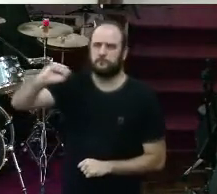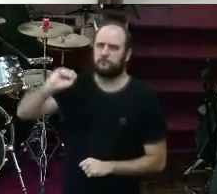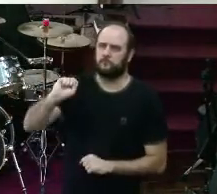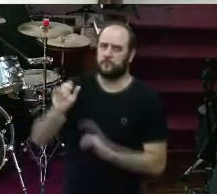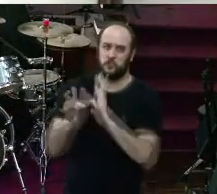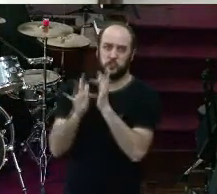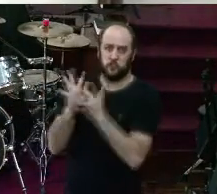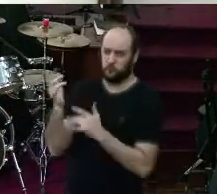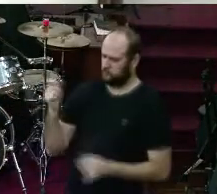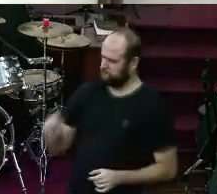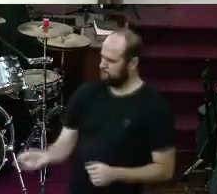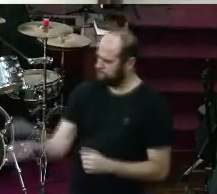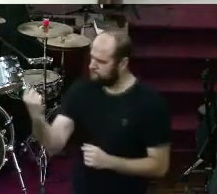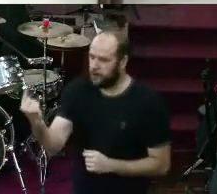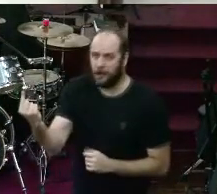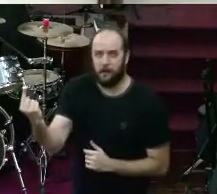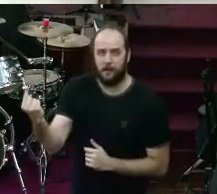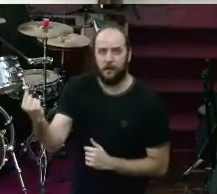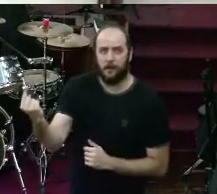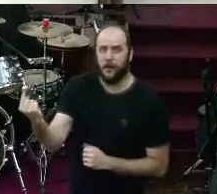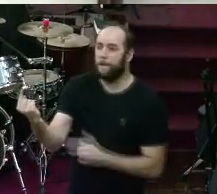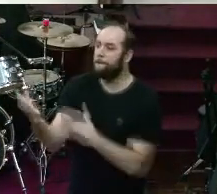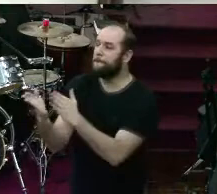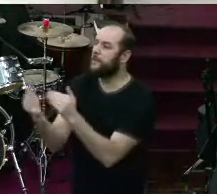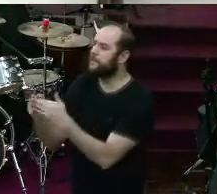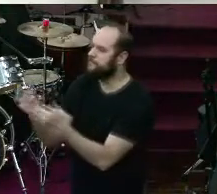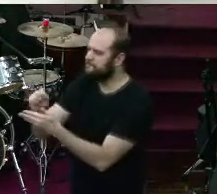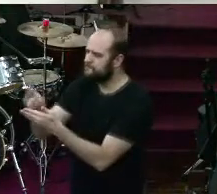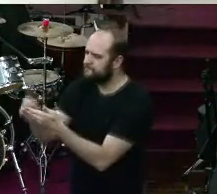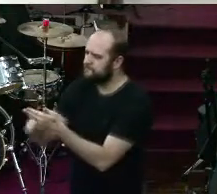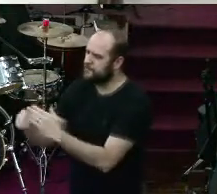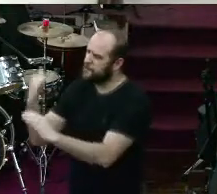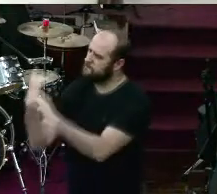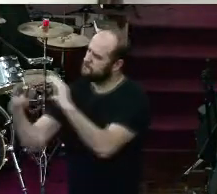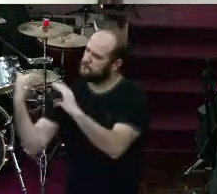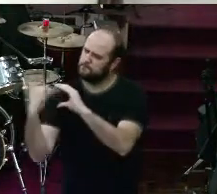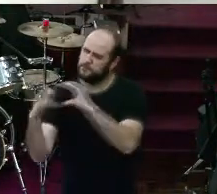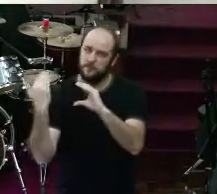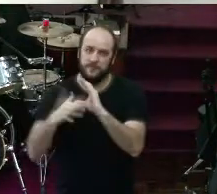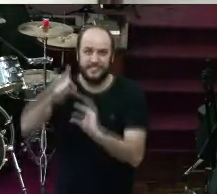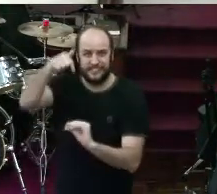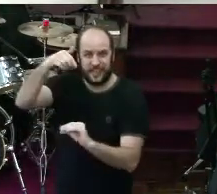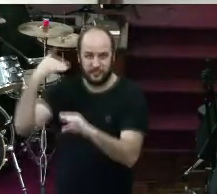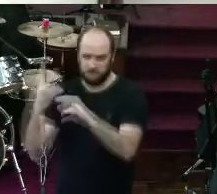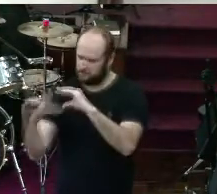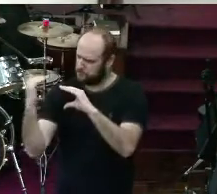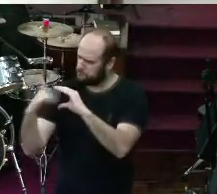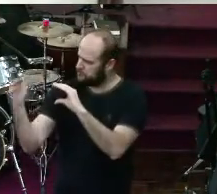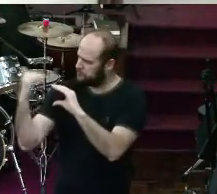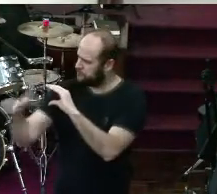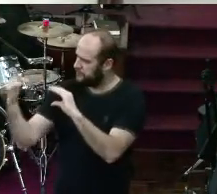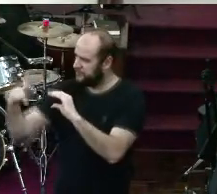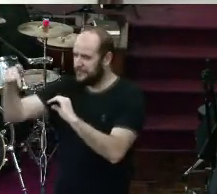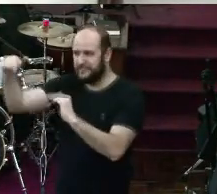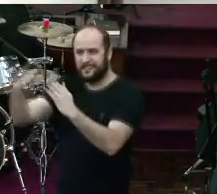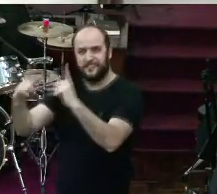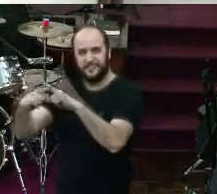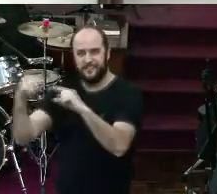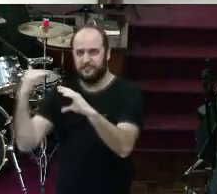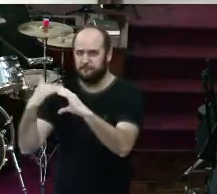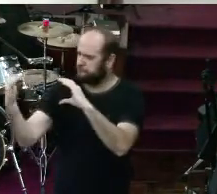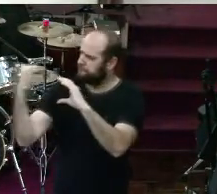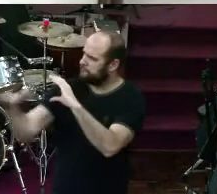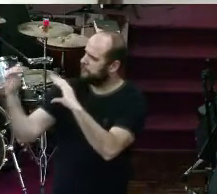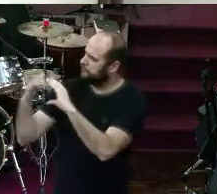João, e pede para que ele escreva e encaminhe às 7 igrejas da Ásia aquela revelação de um Cristo